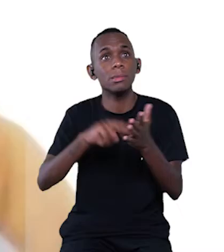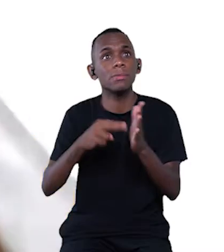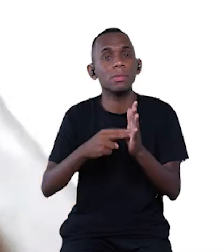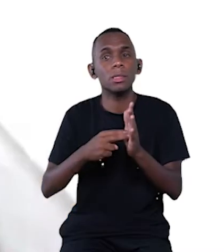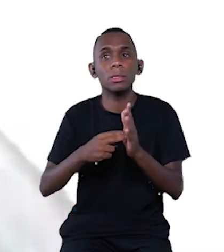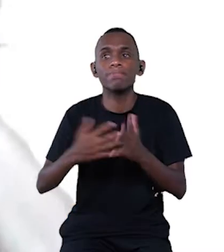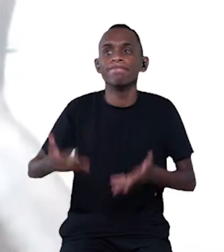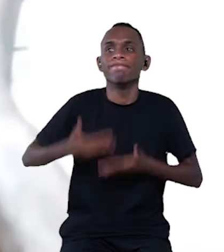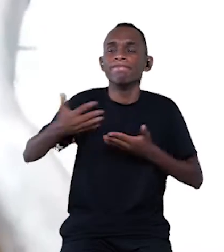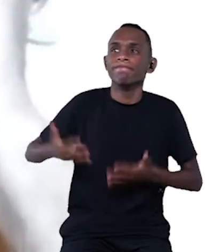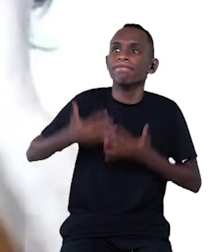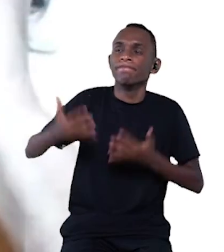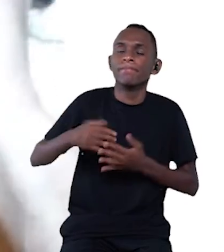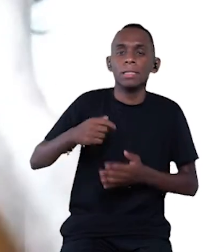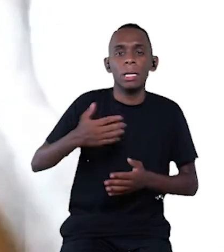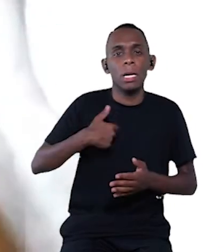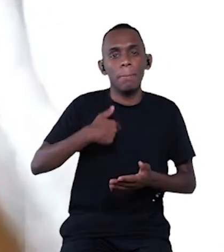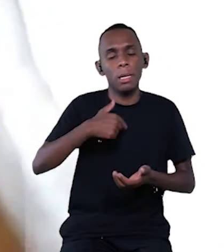inspiradoras para a minha escrita.